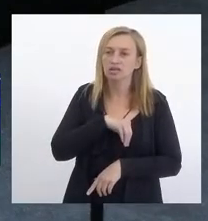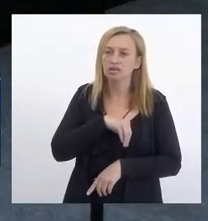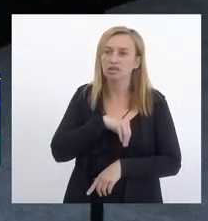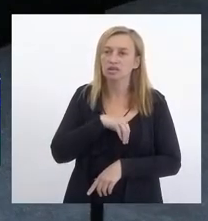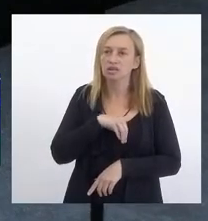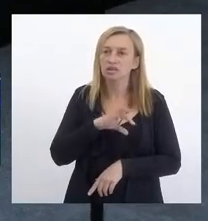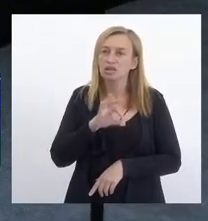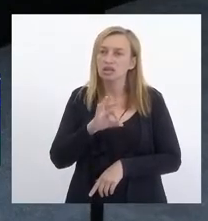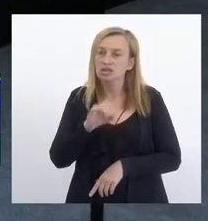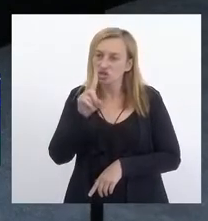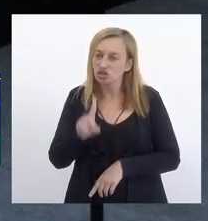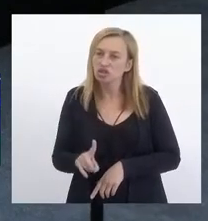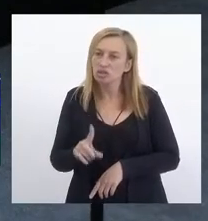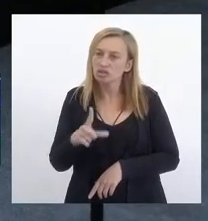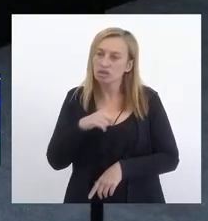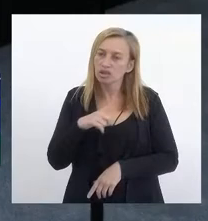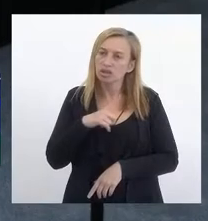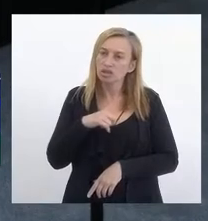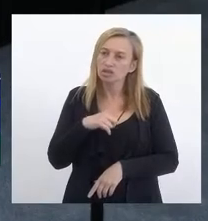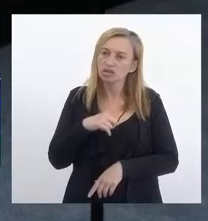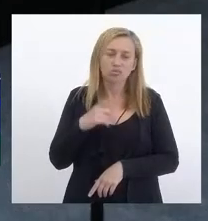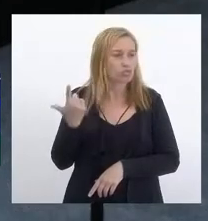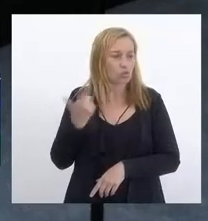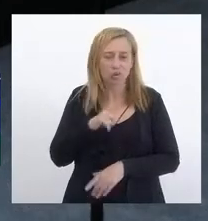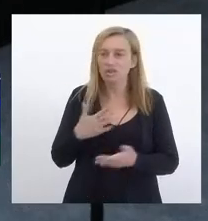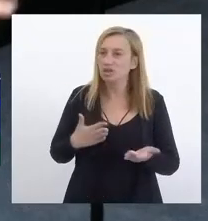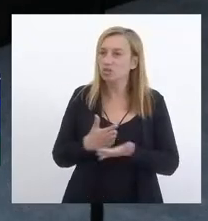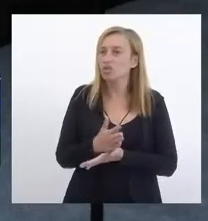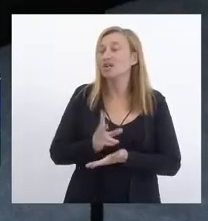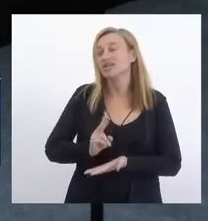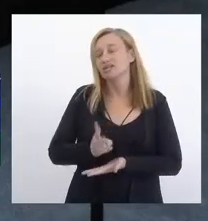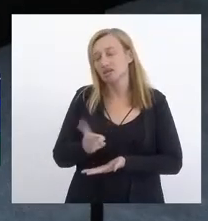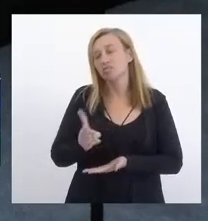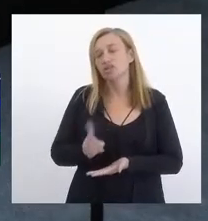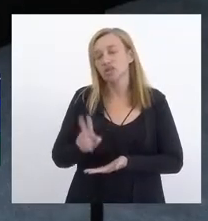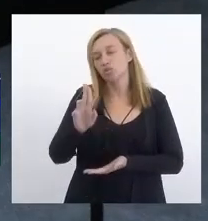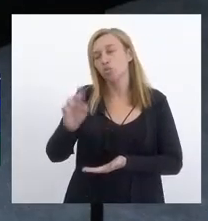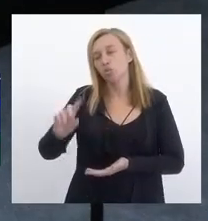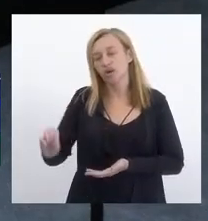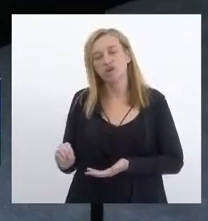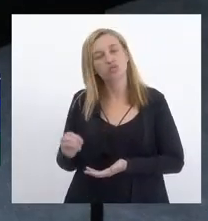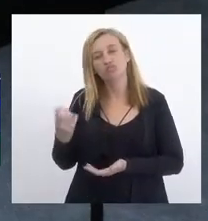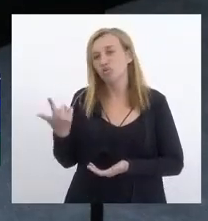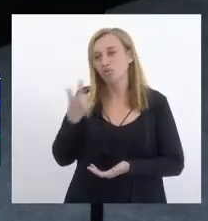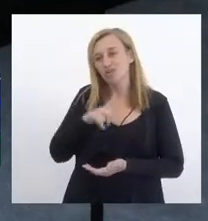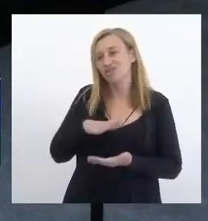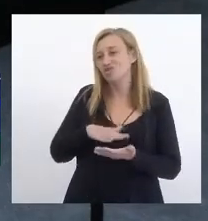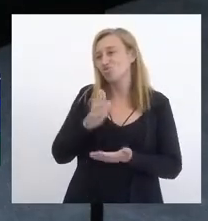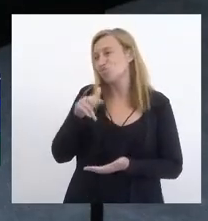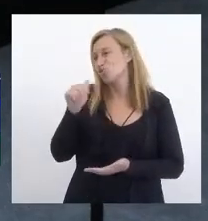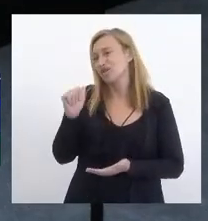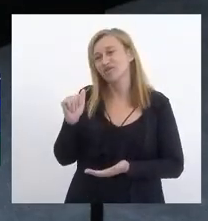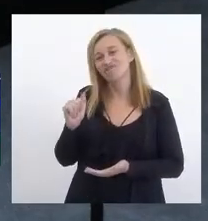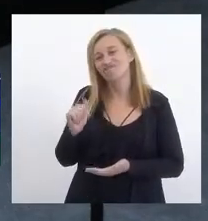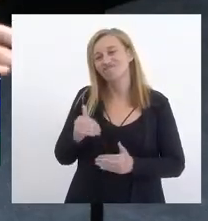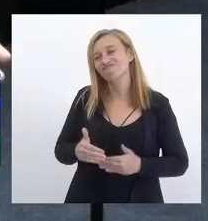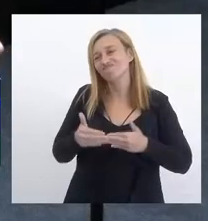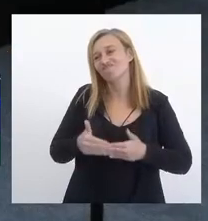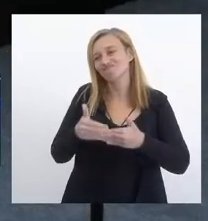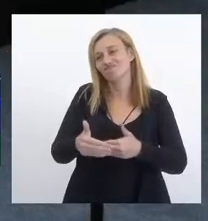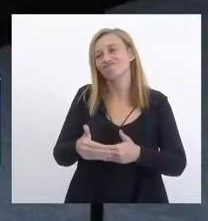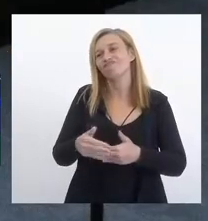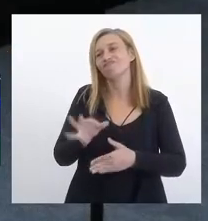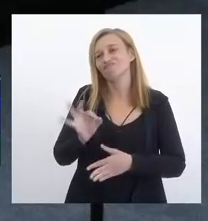regime. Não consegui aprovar. Tem sido sempre assim com a UESO. A gente não tem conseguido nunca avançar de